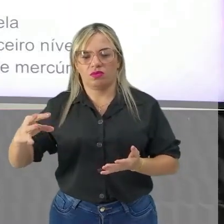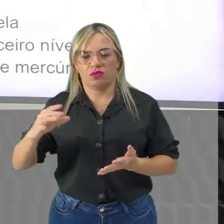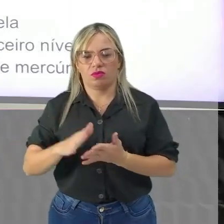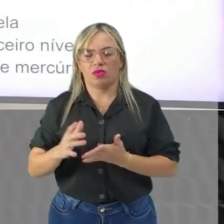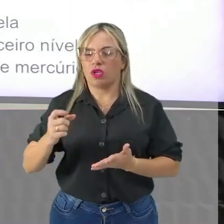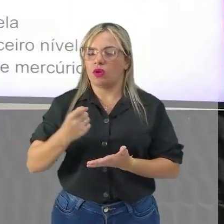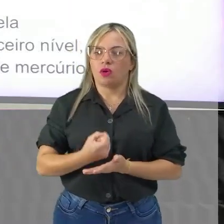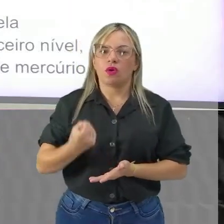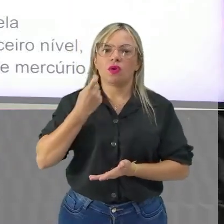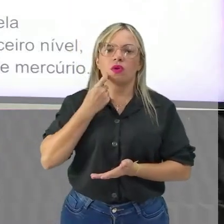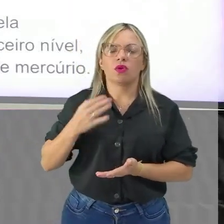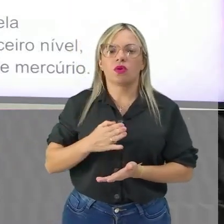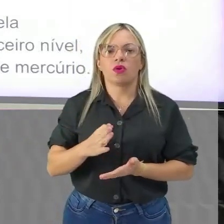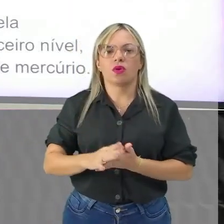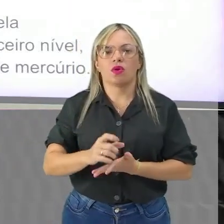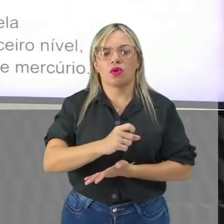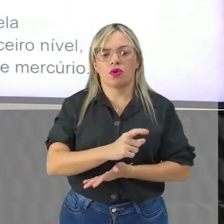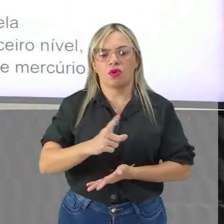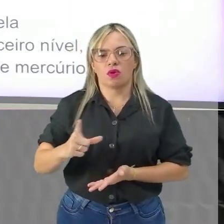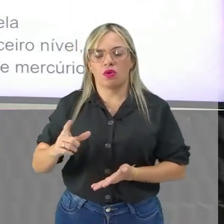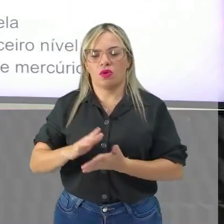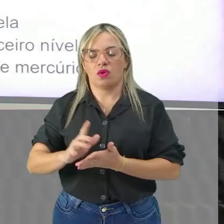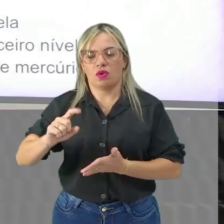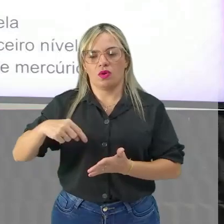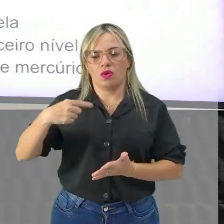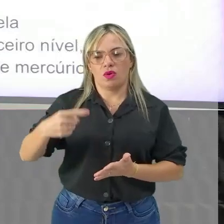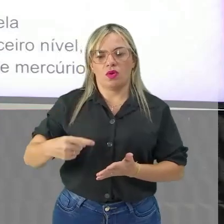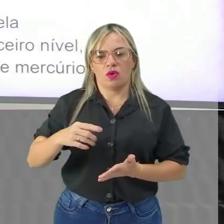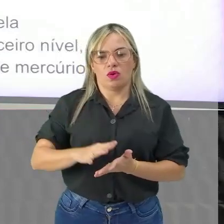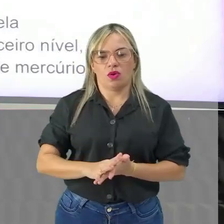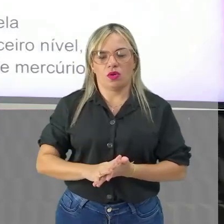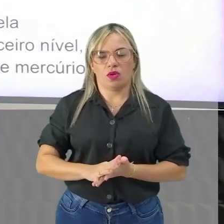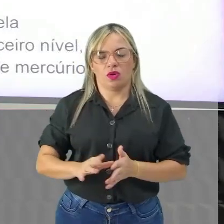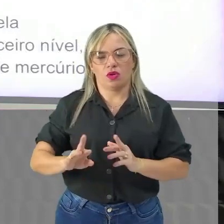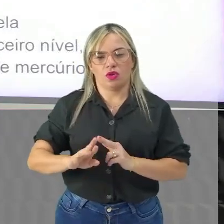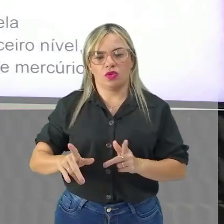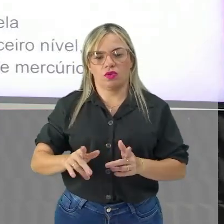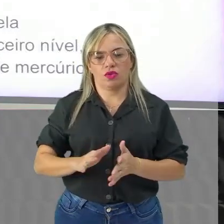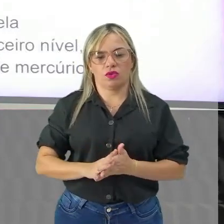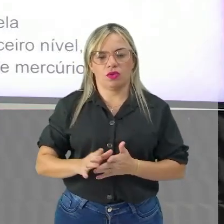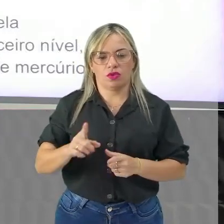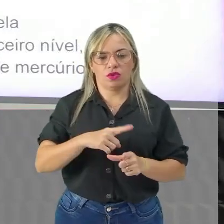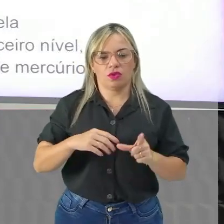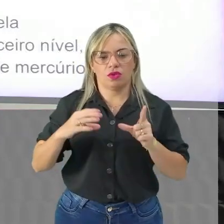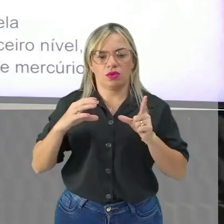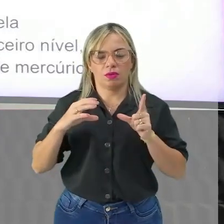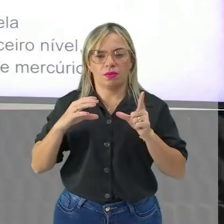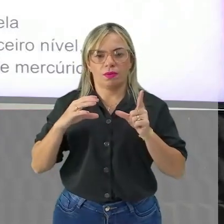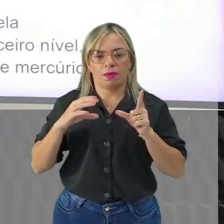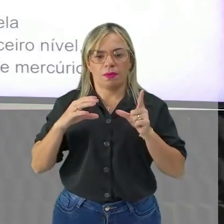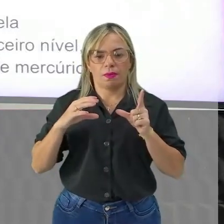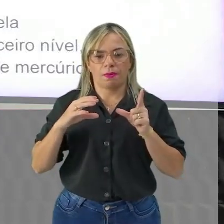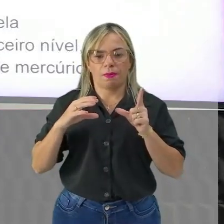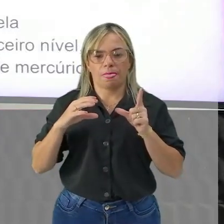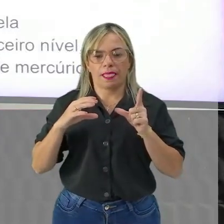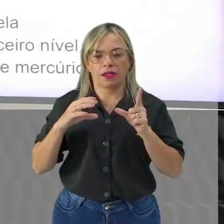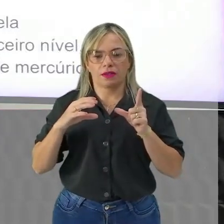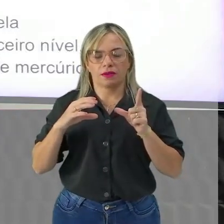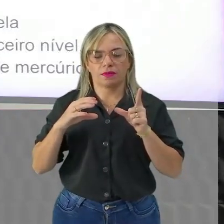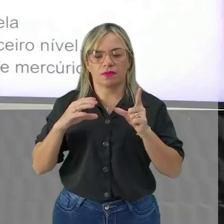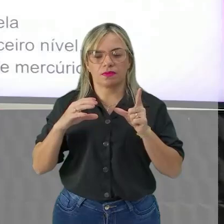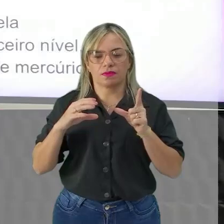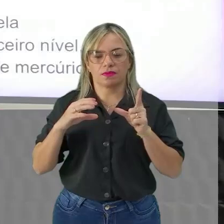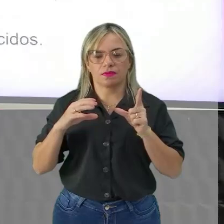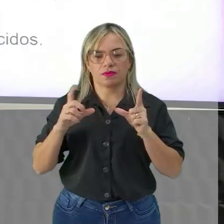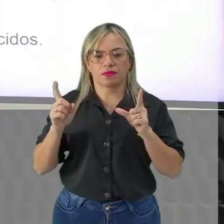trófico após o lambari, que é o menorzinho. Um consome o outro. Então, está fora. O lambari, porque a gente já